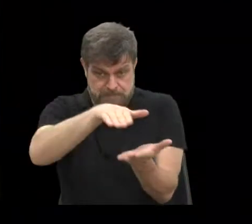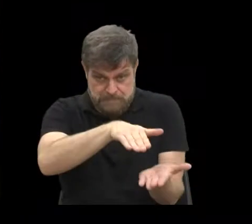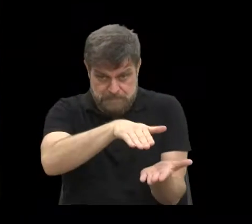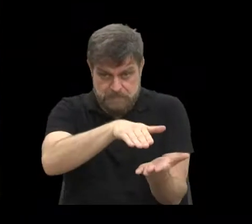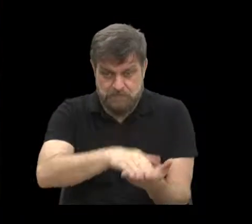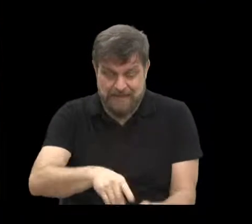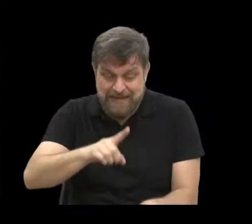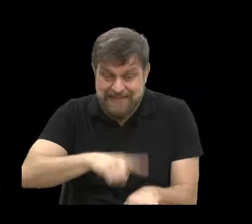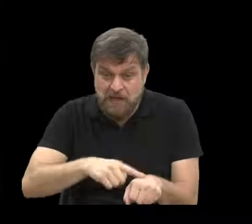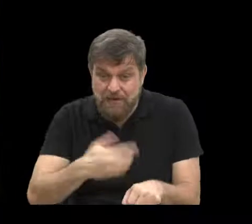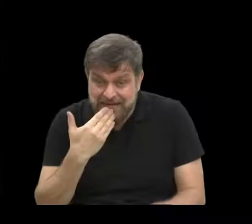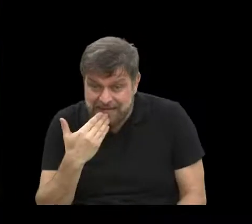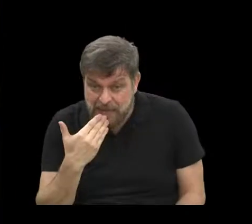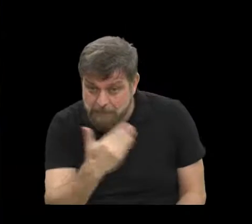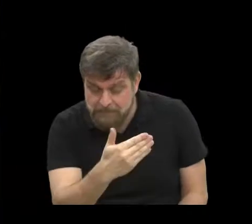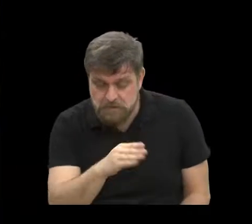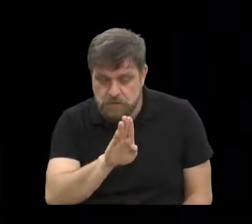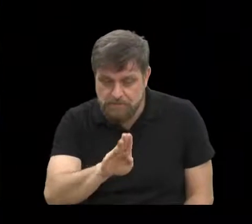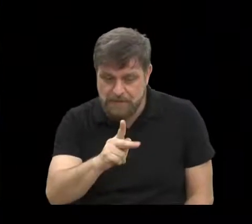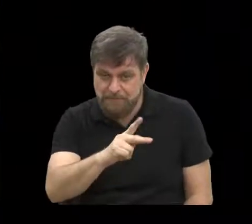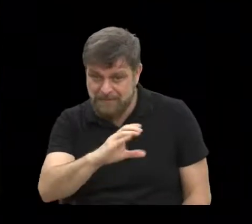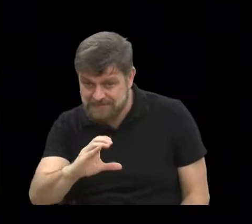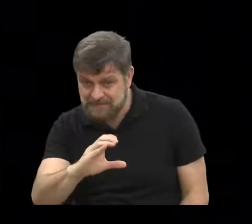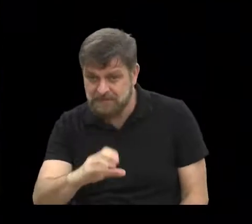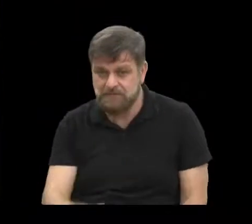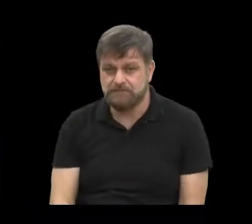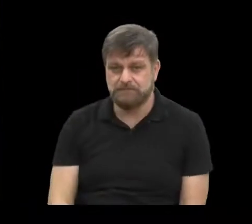na hora do requerimento do benefício,